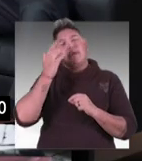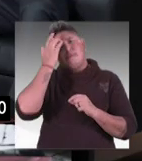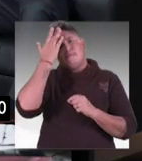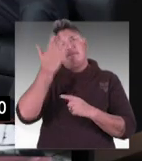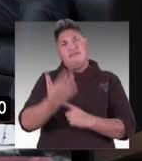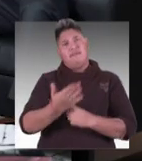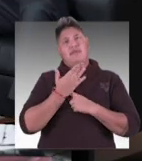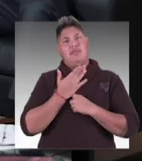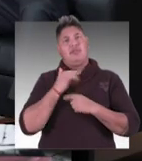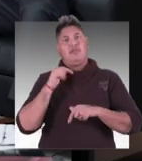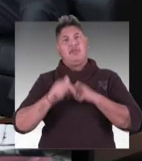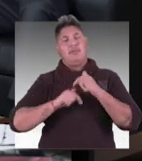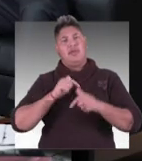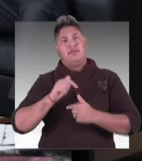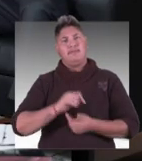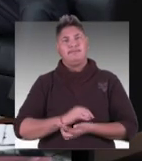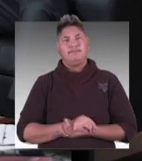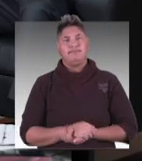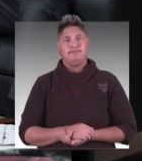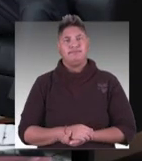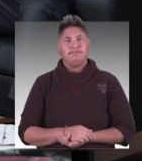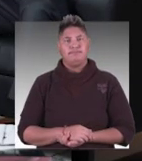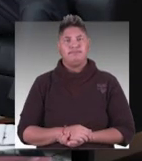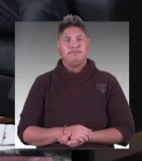muito o trabalho.